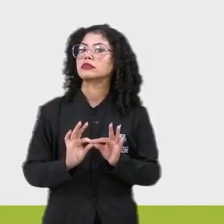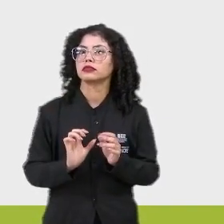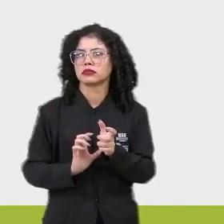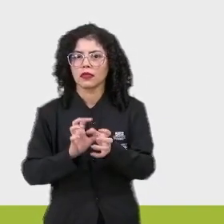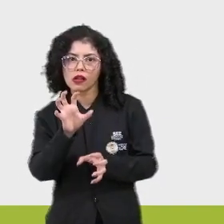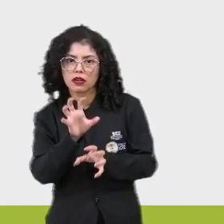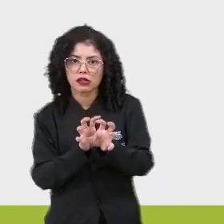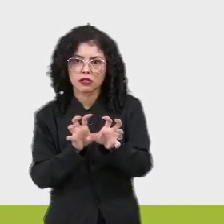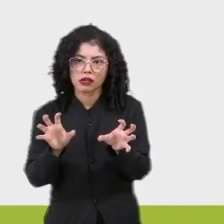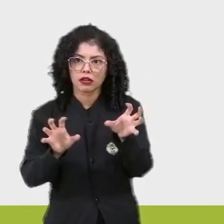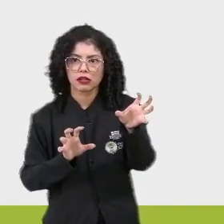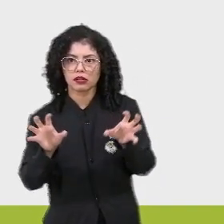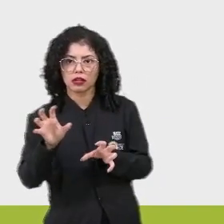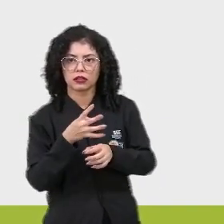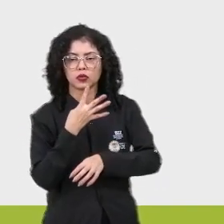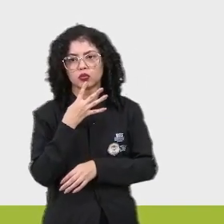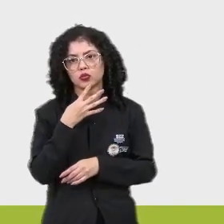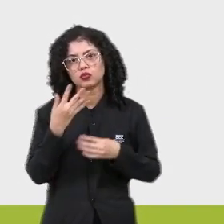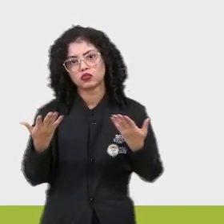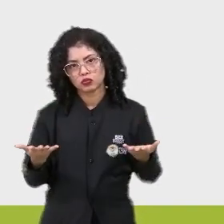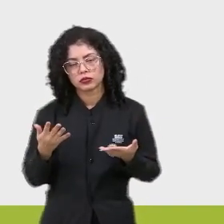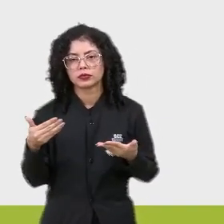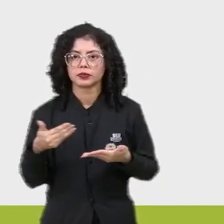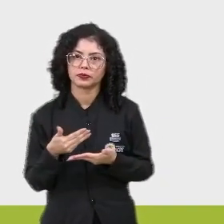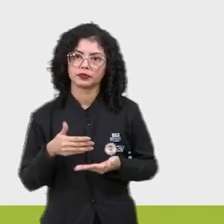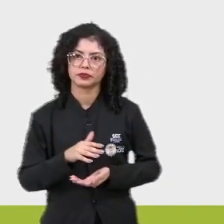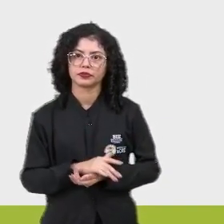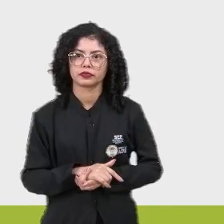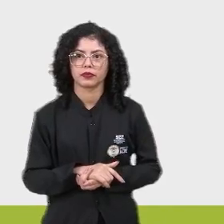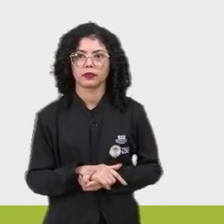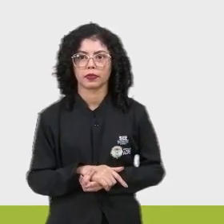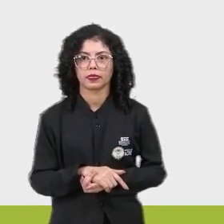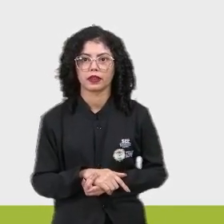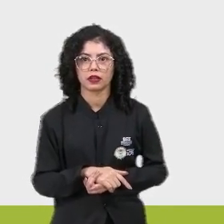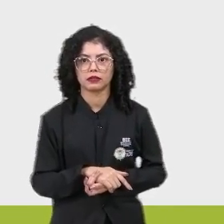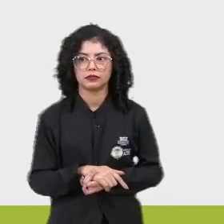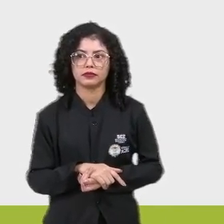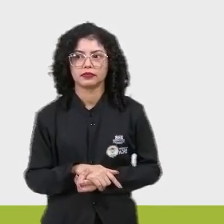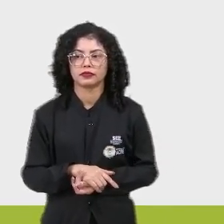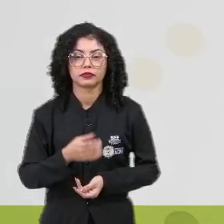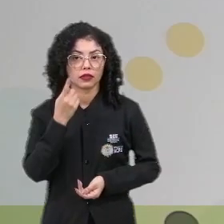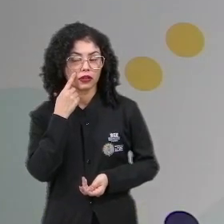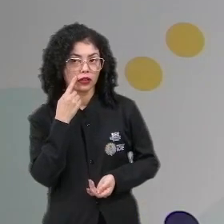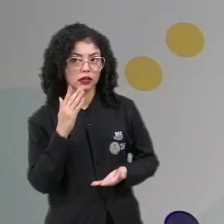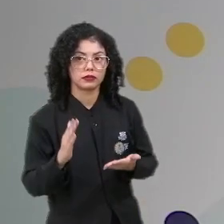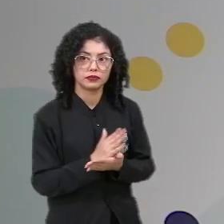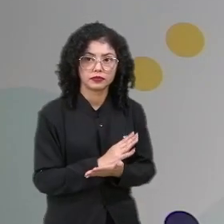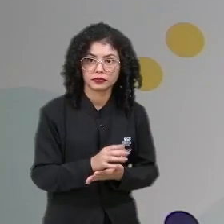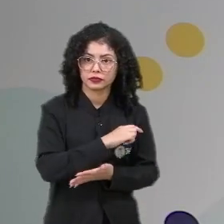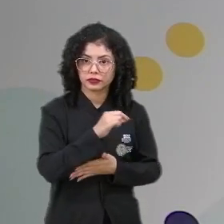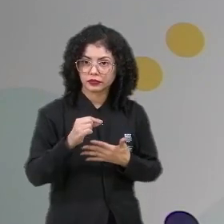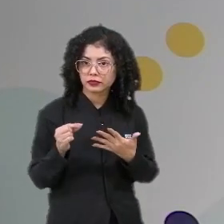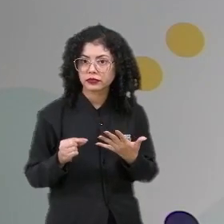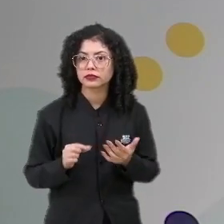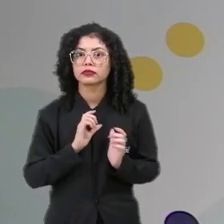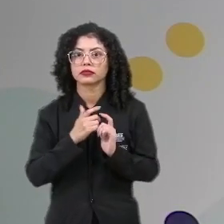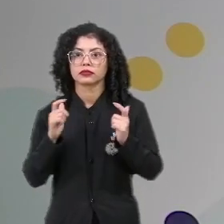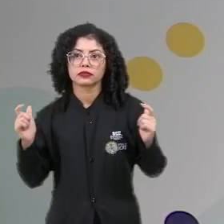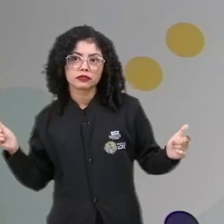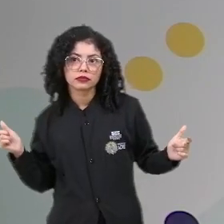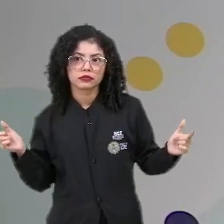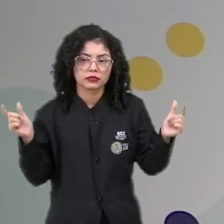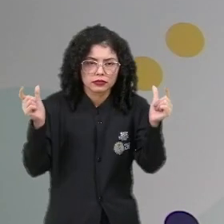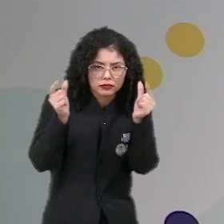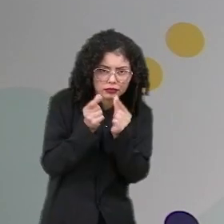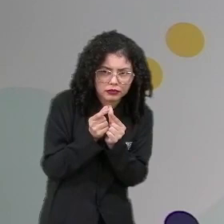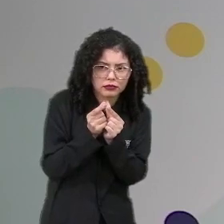distorcida daquela qual nós conhecemos atualmente. Vocês observam que alguns elementos estão grandes,